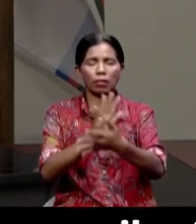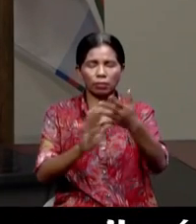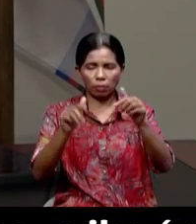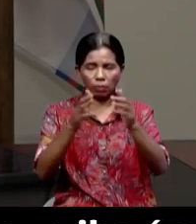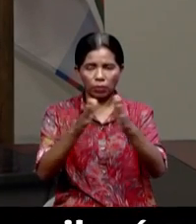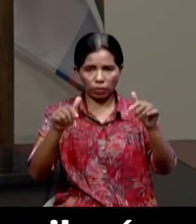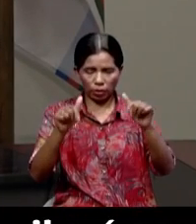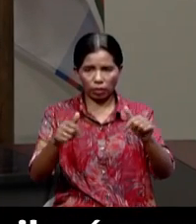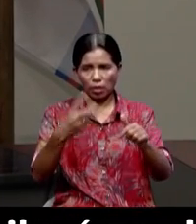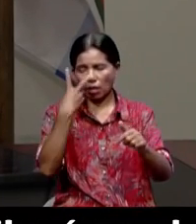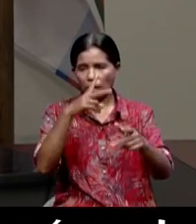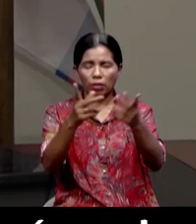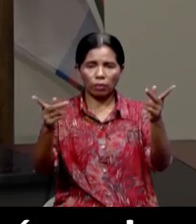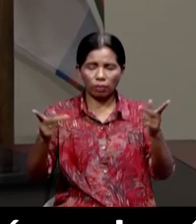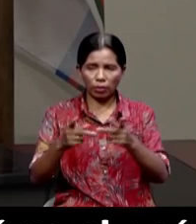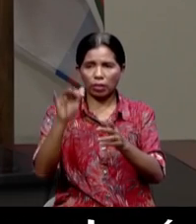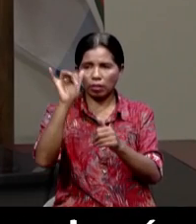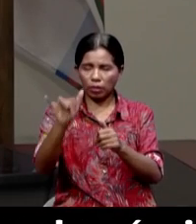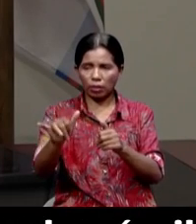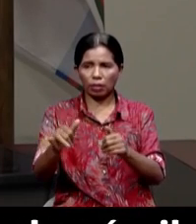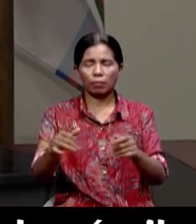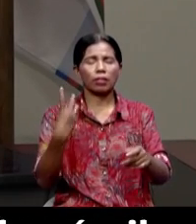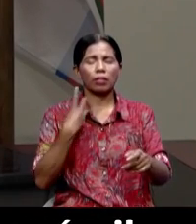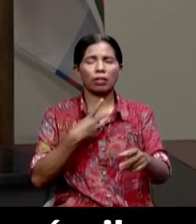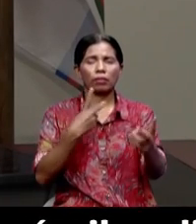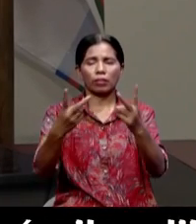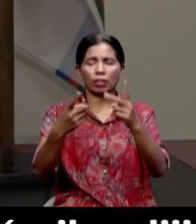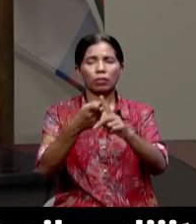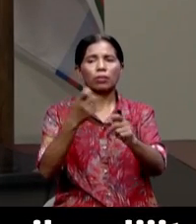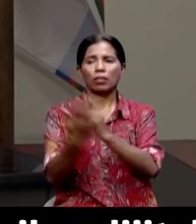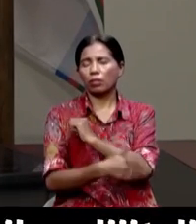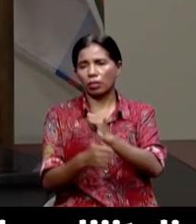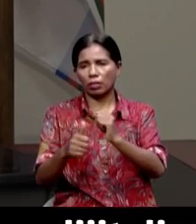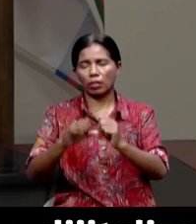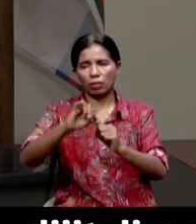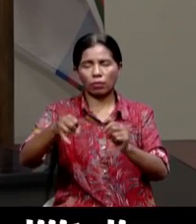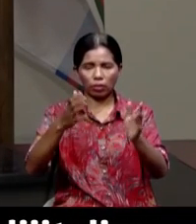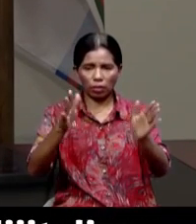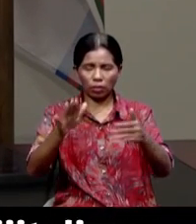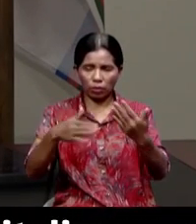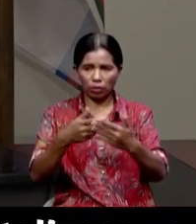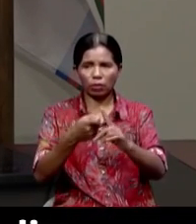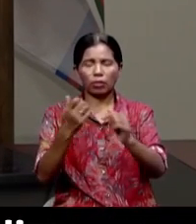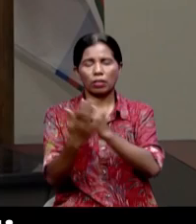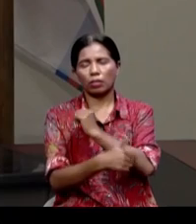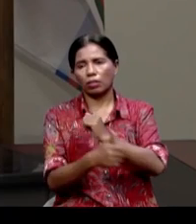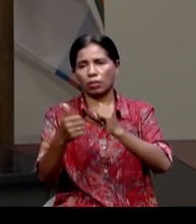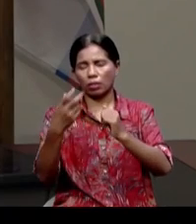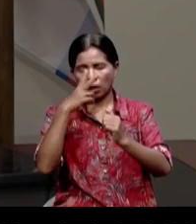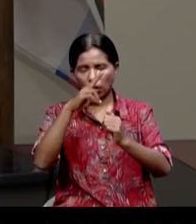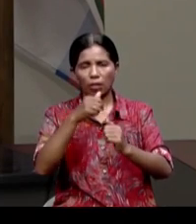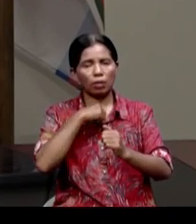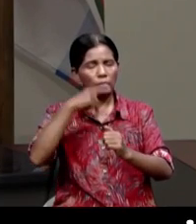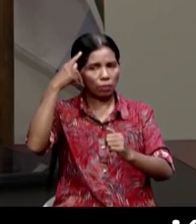faremos Fatim Hela, vai também na casa Sira Maio Silio, para a jornalista Sira, e vem Maio Silio acompanha a sua santidade